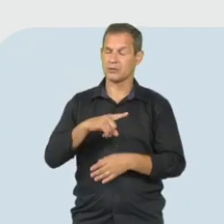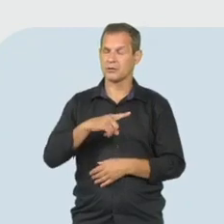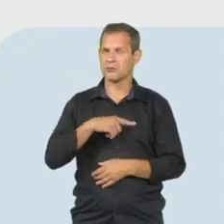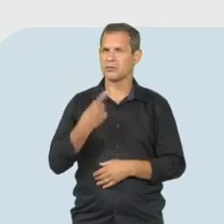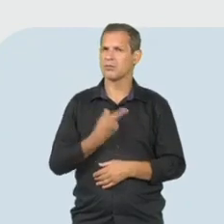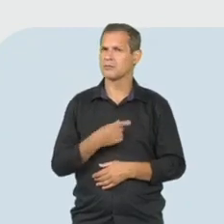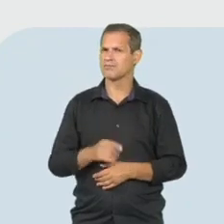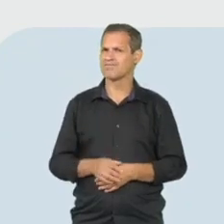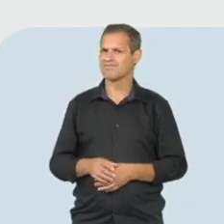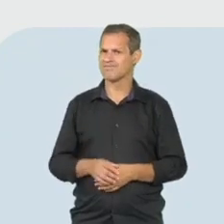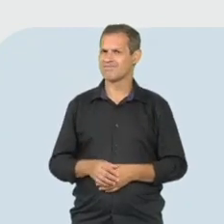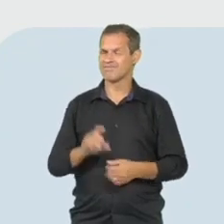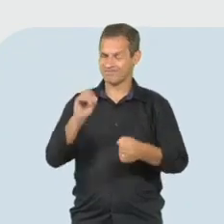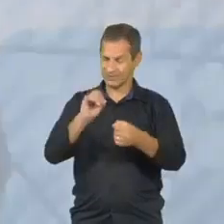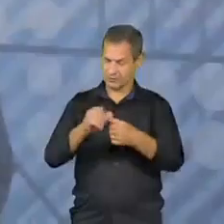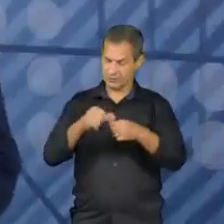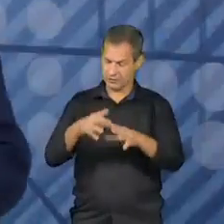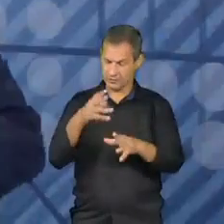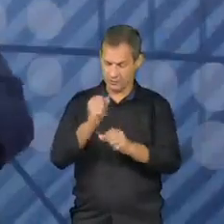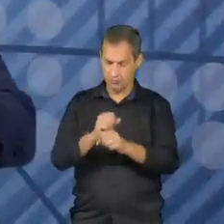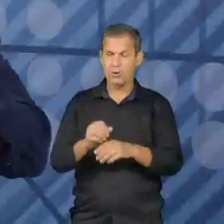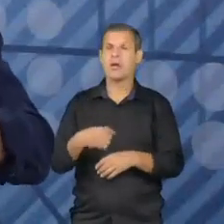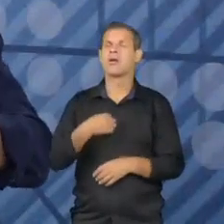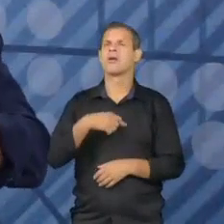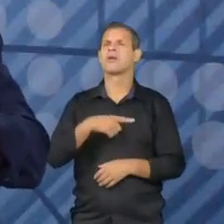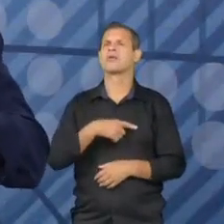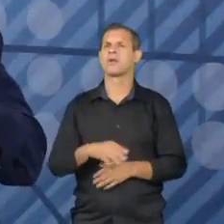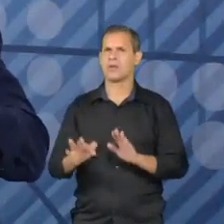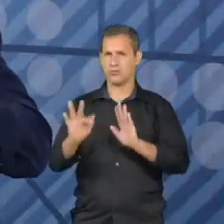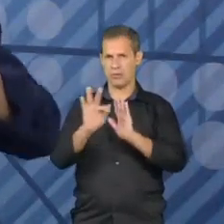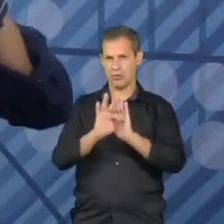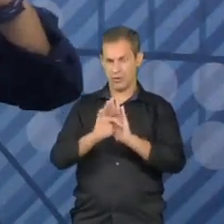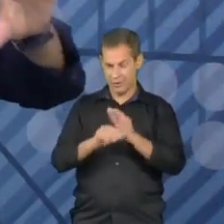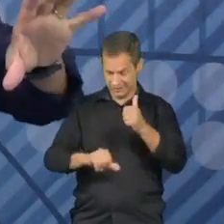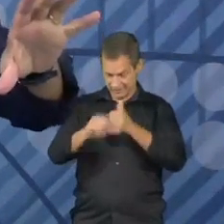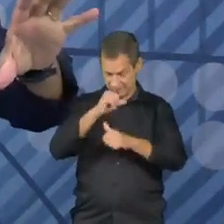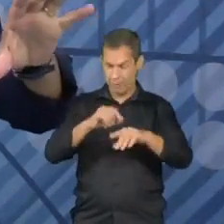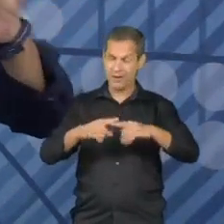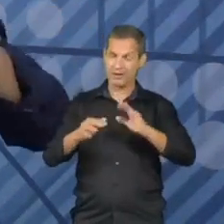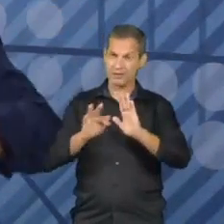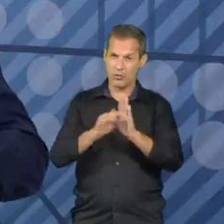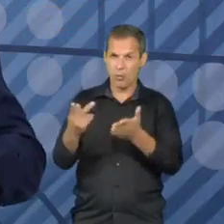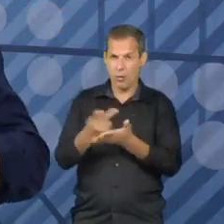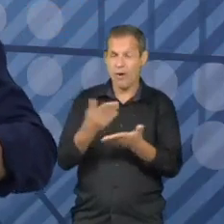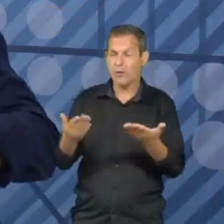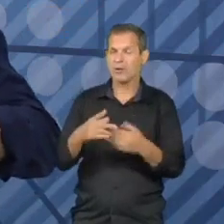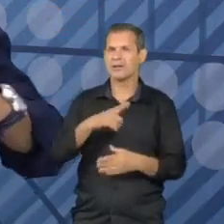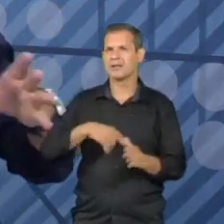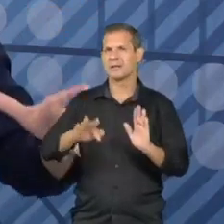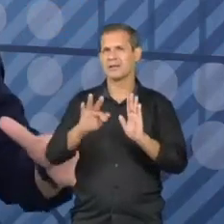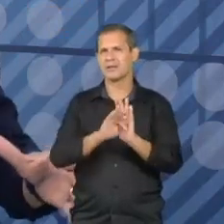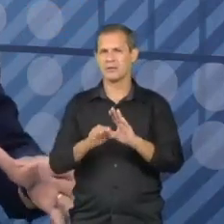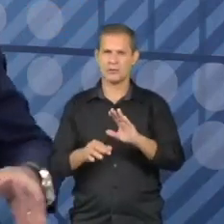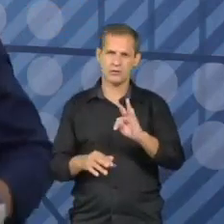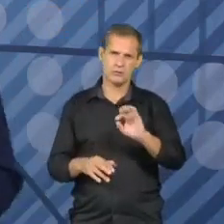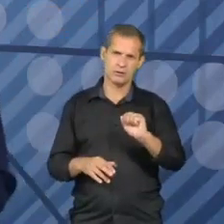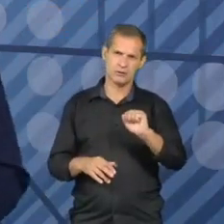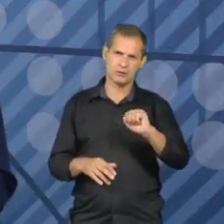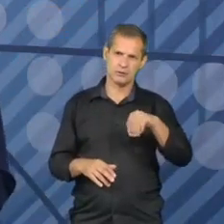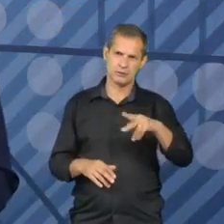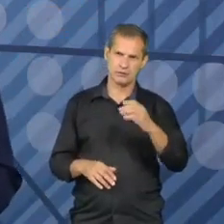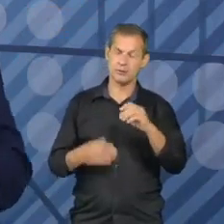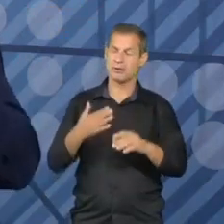precisar. Então o que eu vou fazer nesse caso aqui? Eu vou ter uma fórmula que vai mudar, que ela era a fórmula do erro, agora eu vou ter uma fórmula do tamanho da